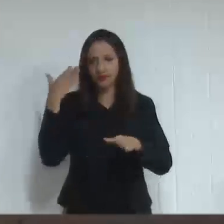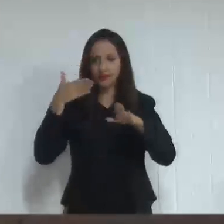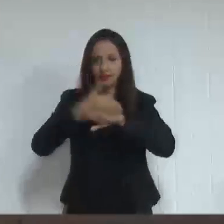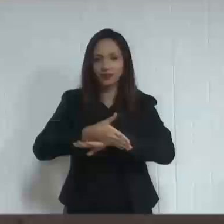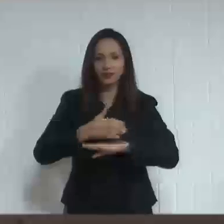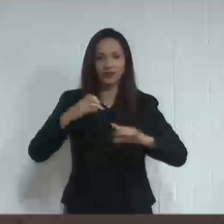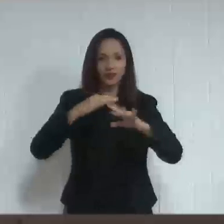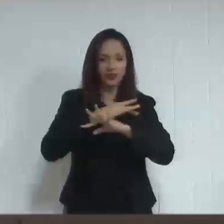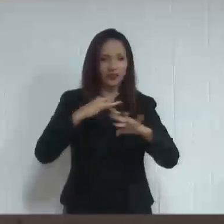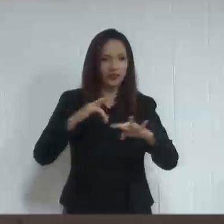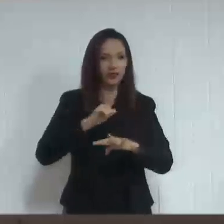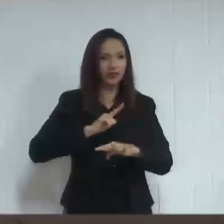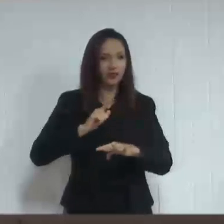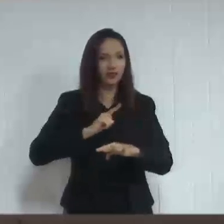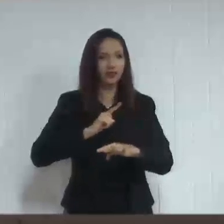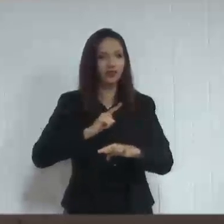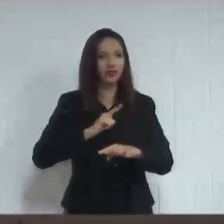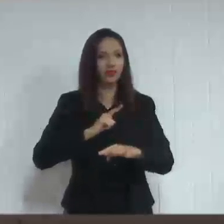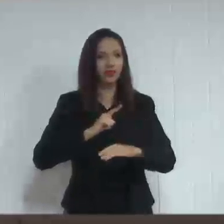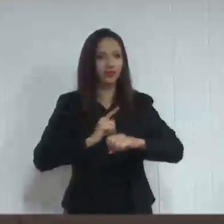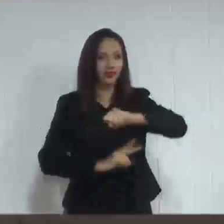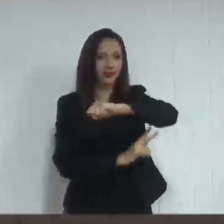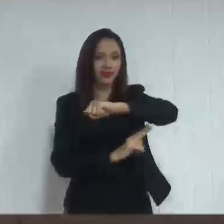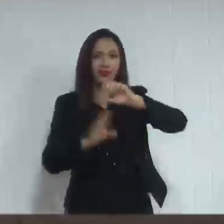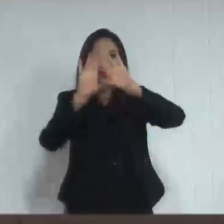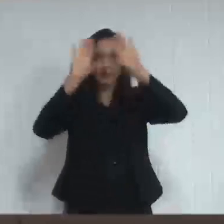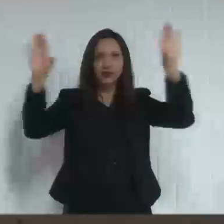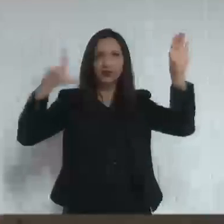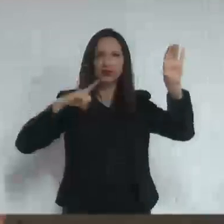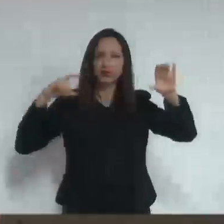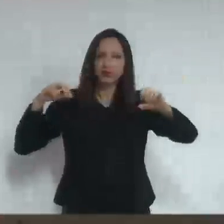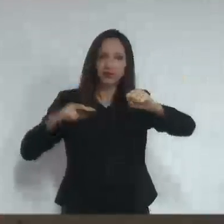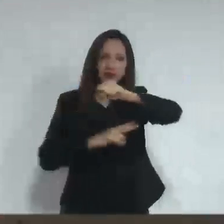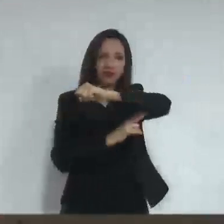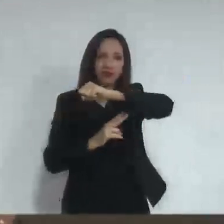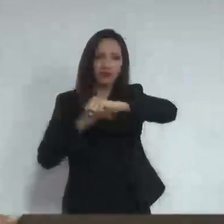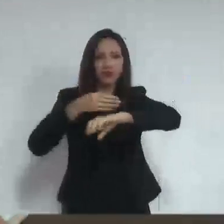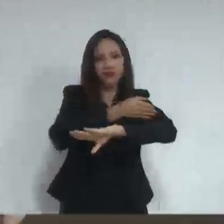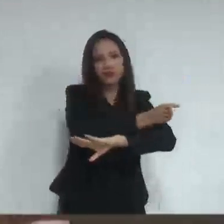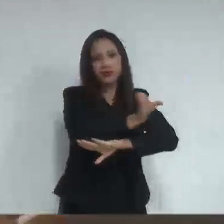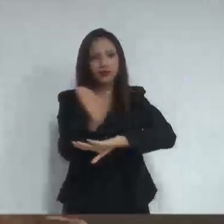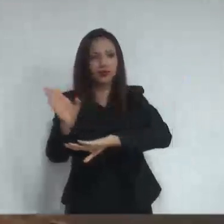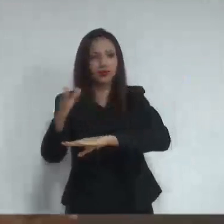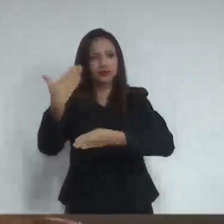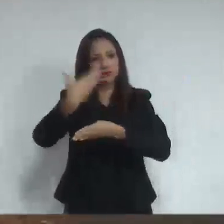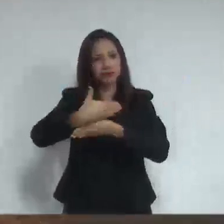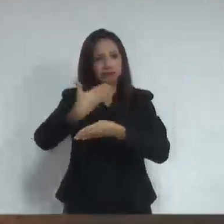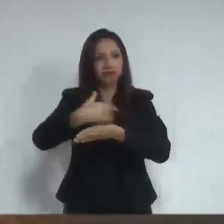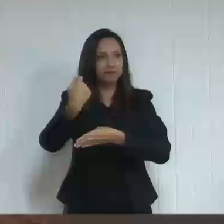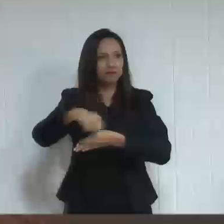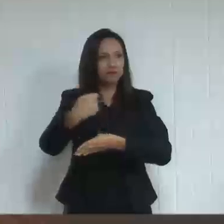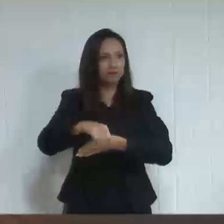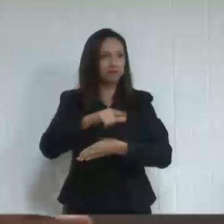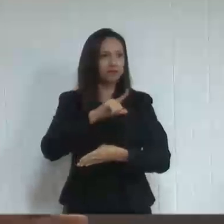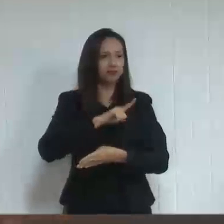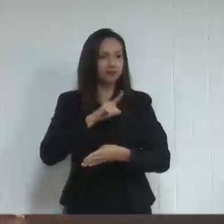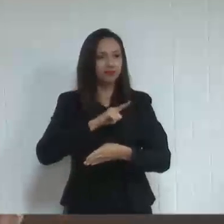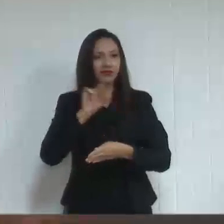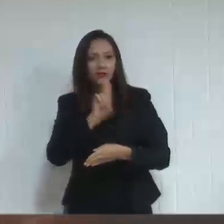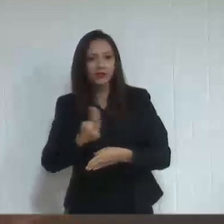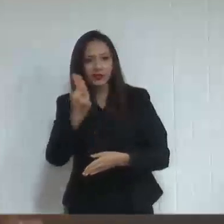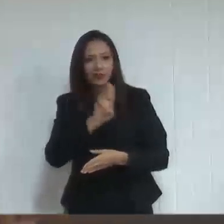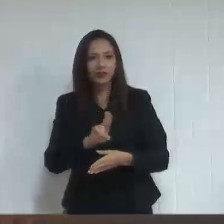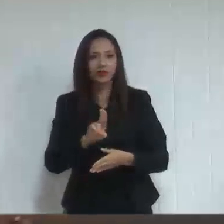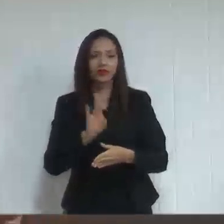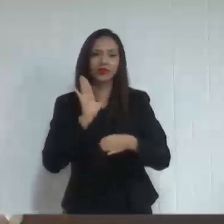cidade e, de repente, o portal passa a ser só uma passarela para quem corta o pedágio. Não, a gente precisa utilizar aquilo